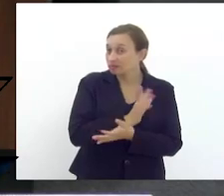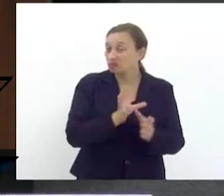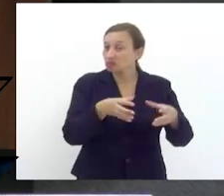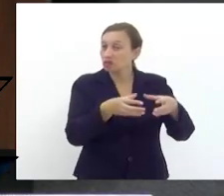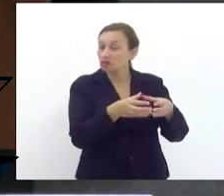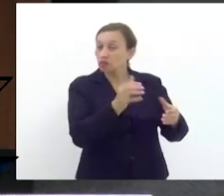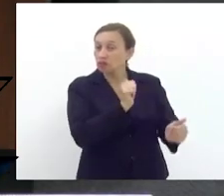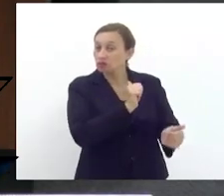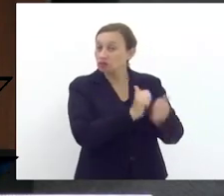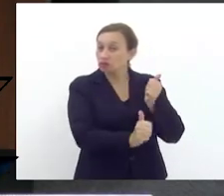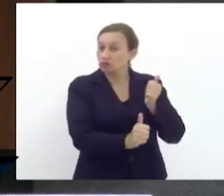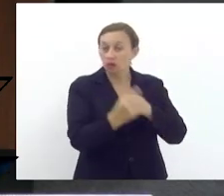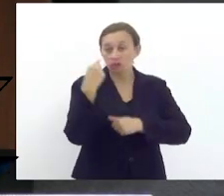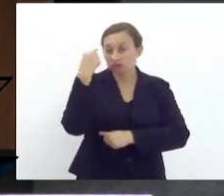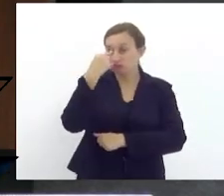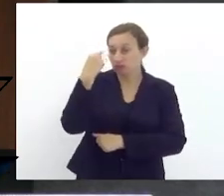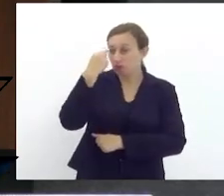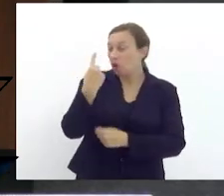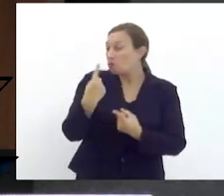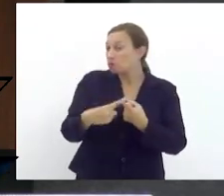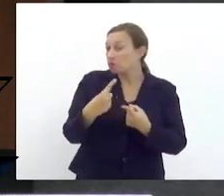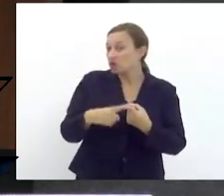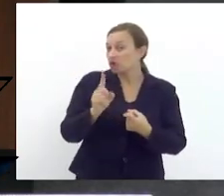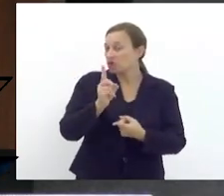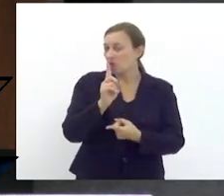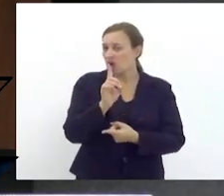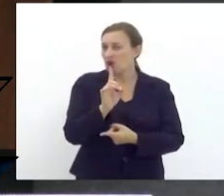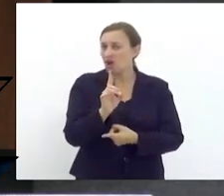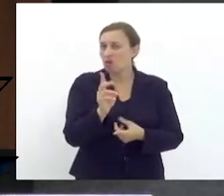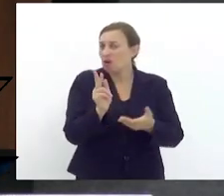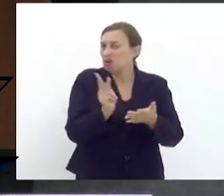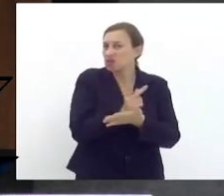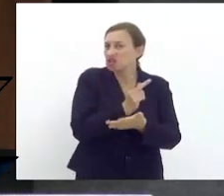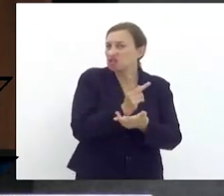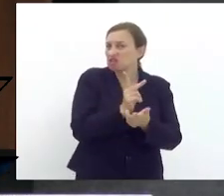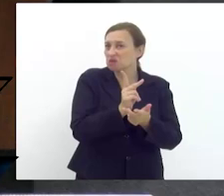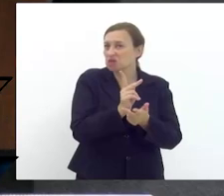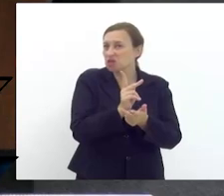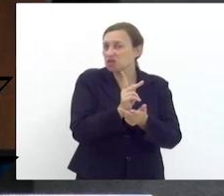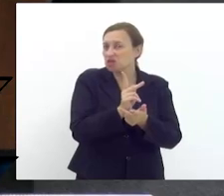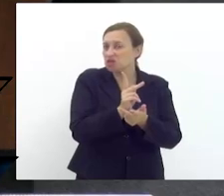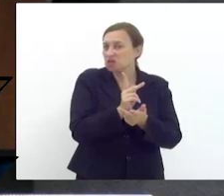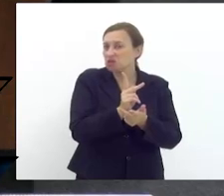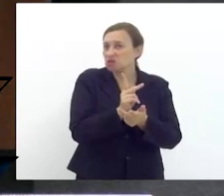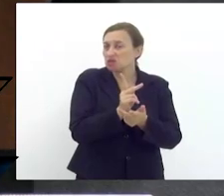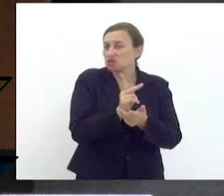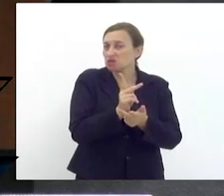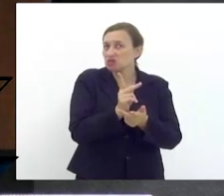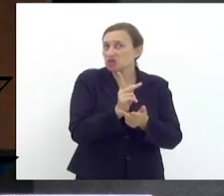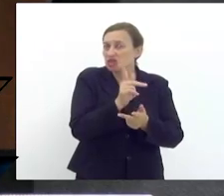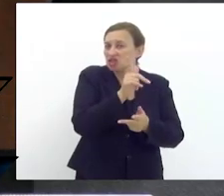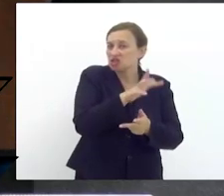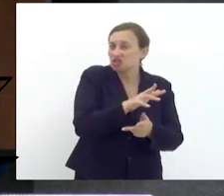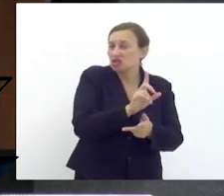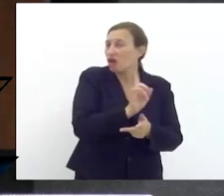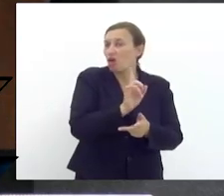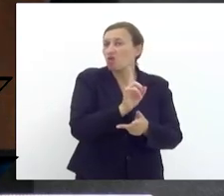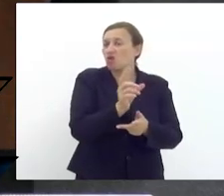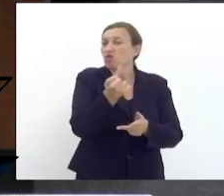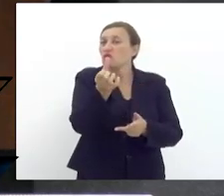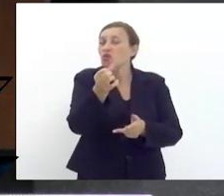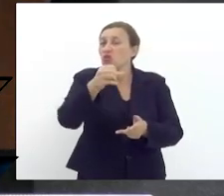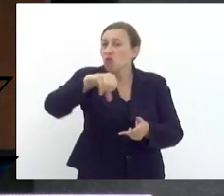espanhola porque não é um caso isolado foram nove casos sucessivos